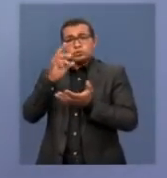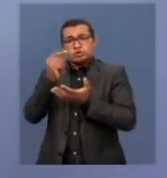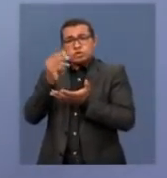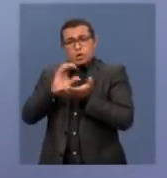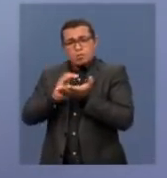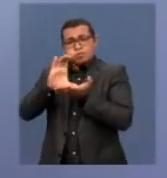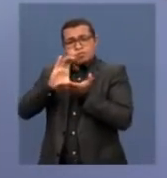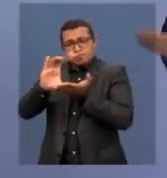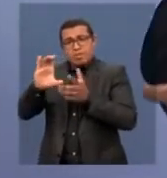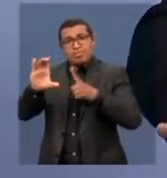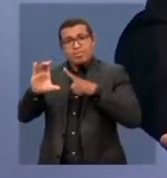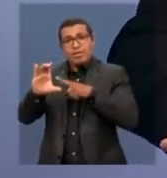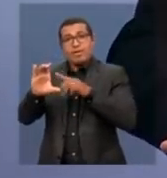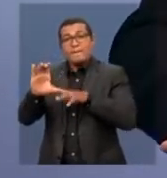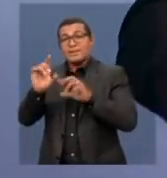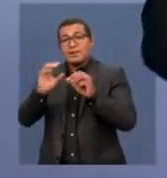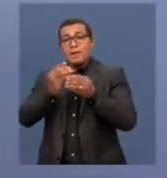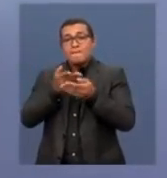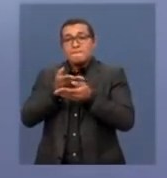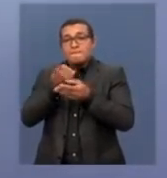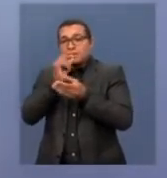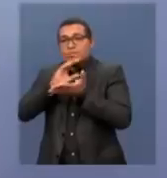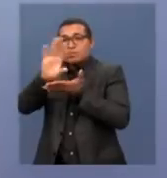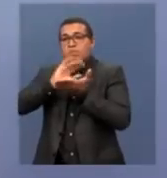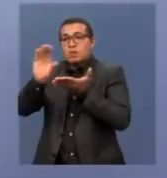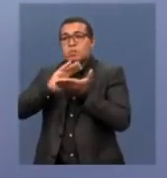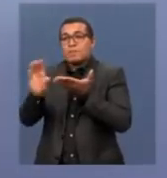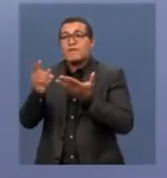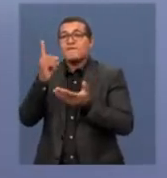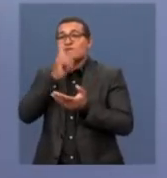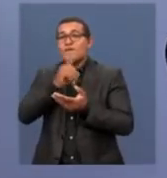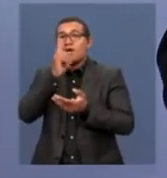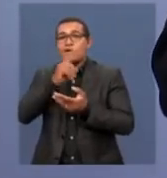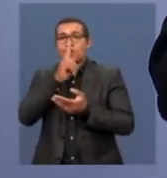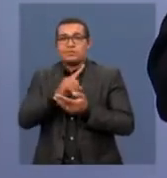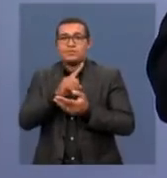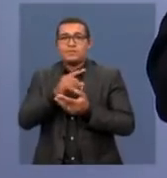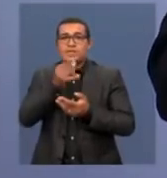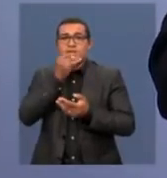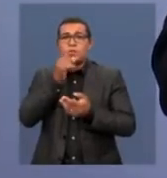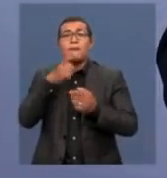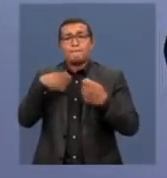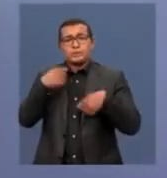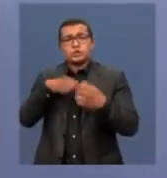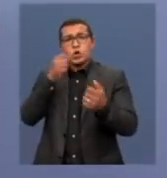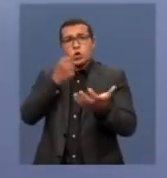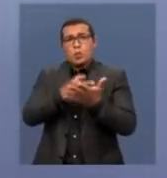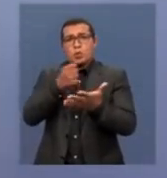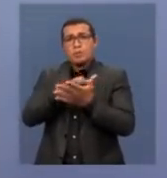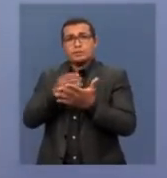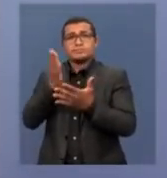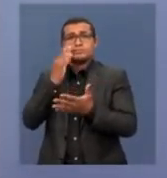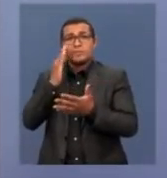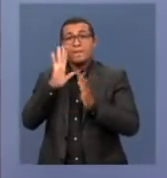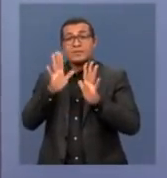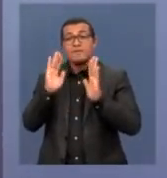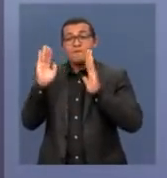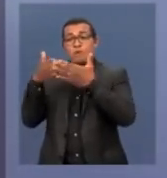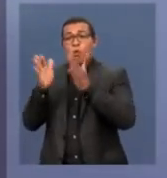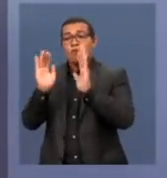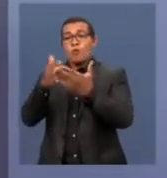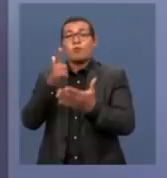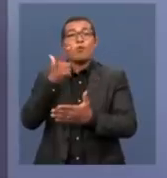aplicado tudo que você falou que tem que comprar nós temos que comprar só que há prioridades são outras as pessoas não podem gastar